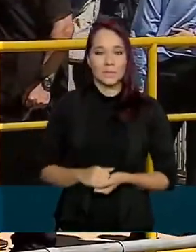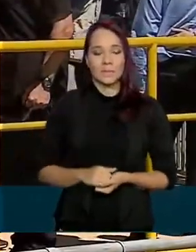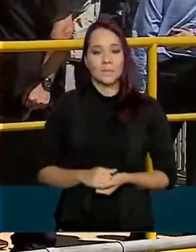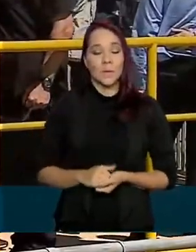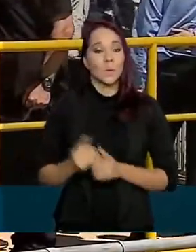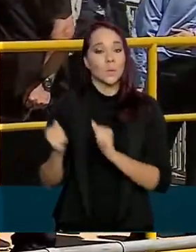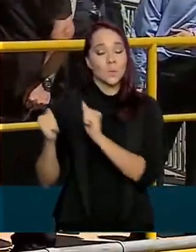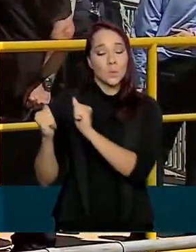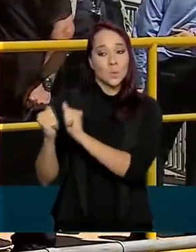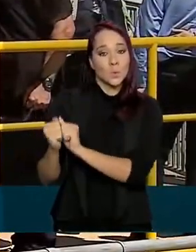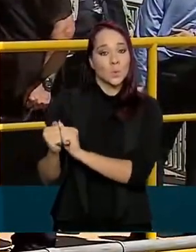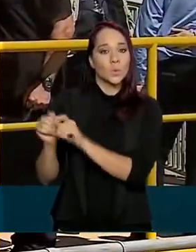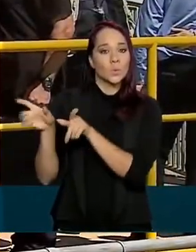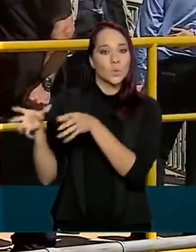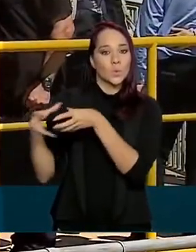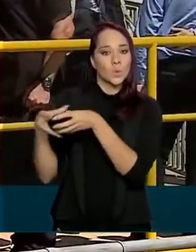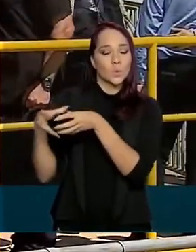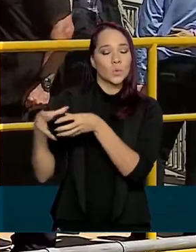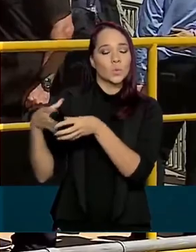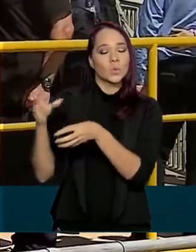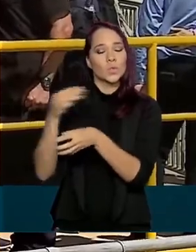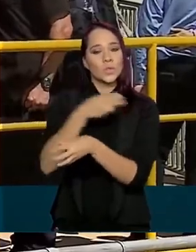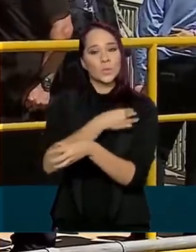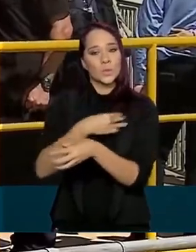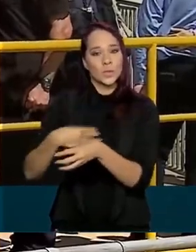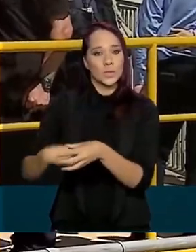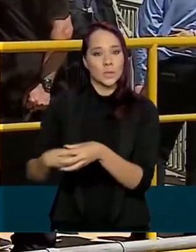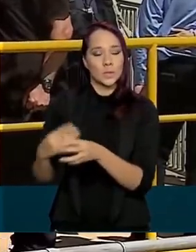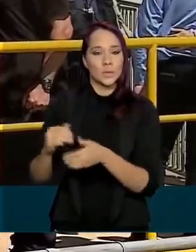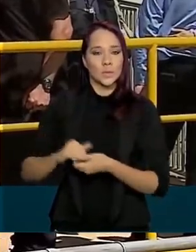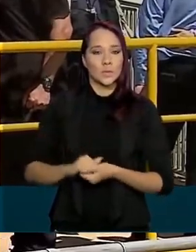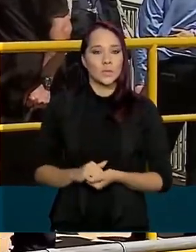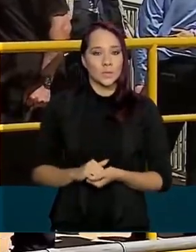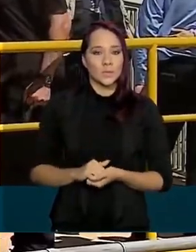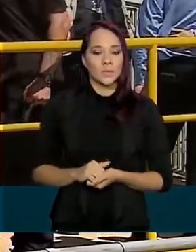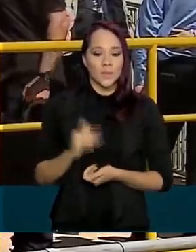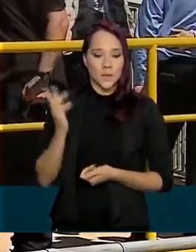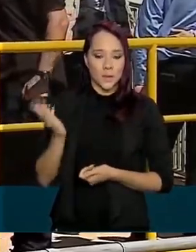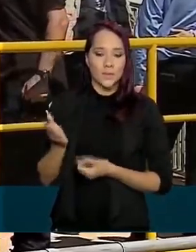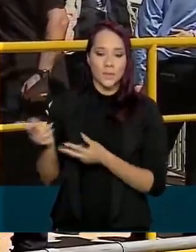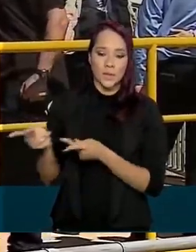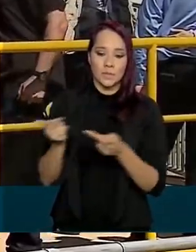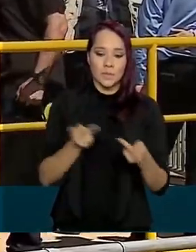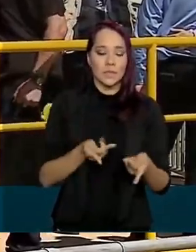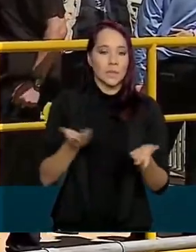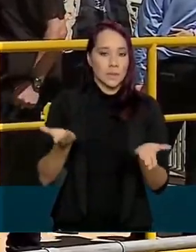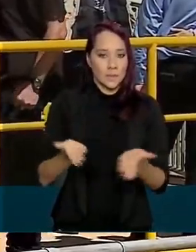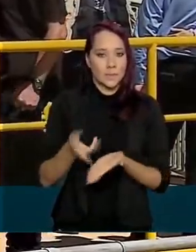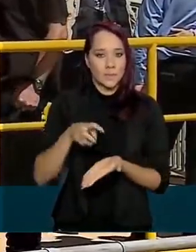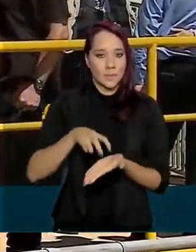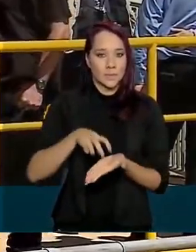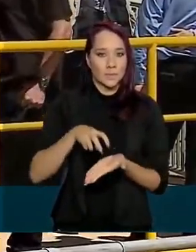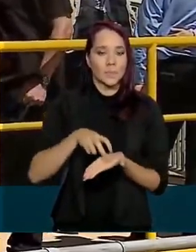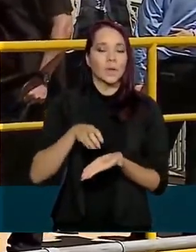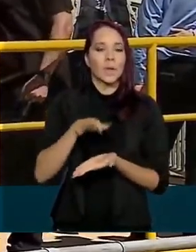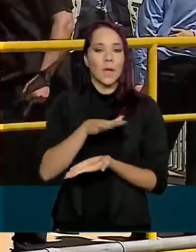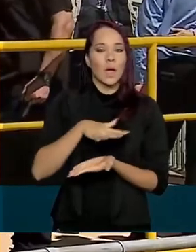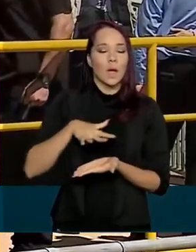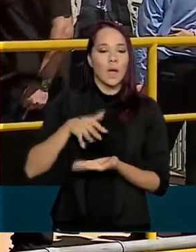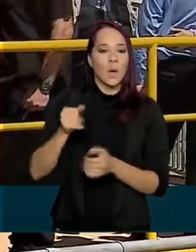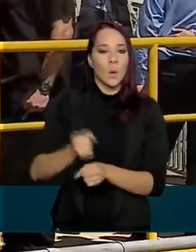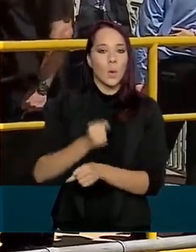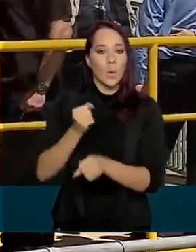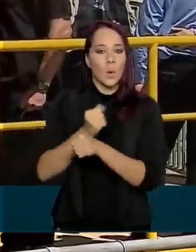ao lado de uma comitiva de ministros é ele que visita nesta manhã à